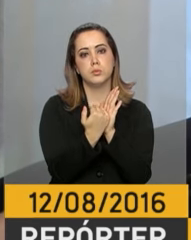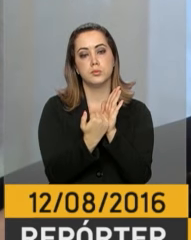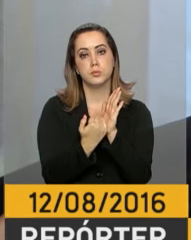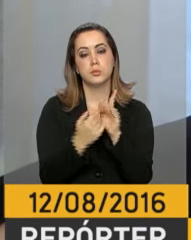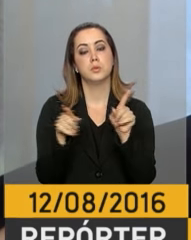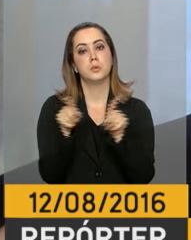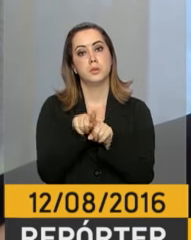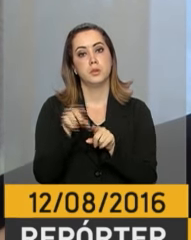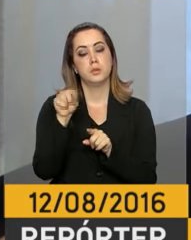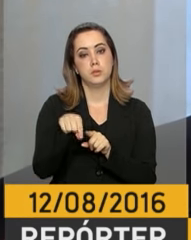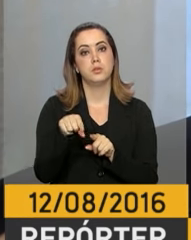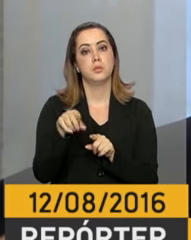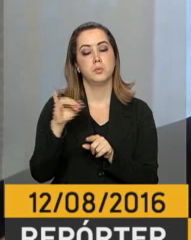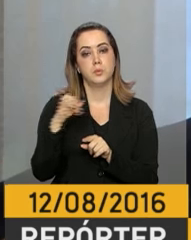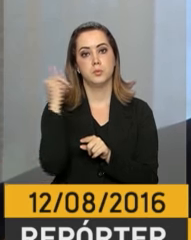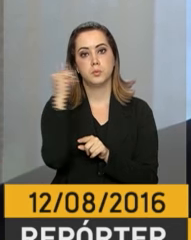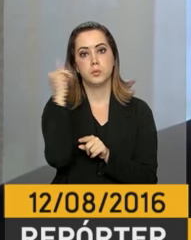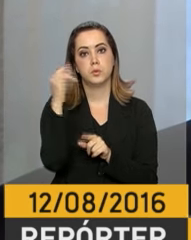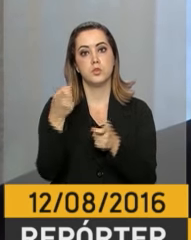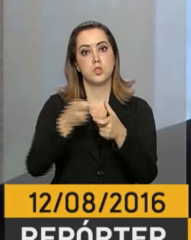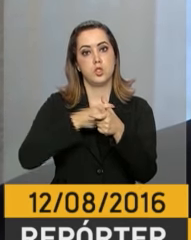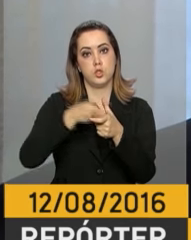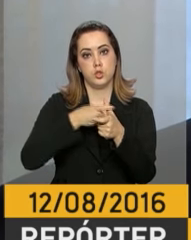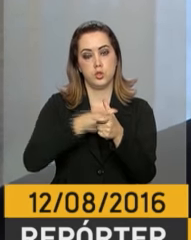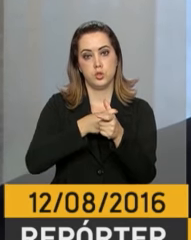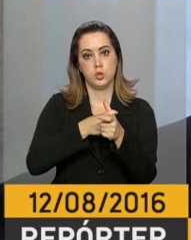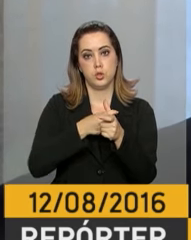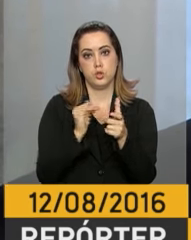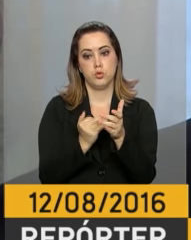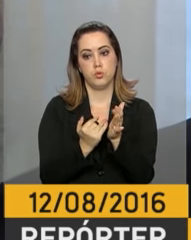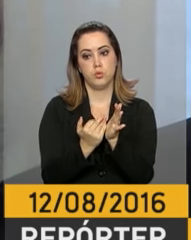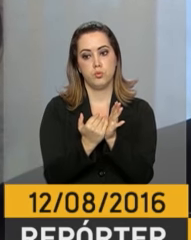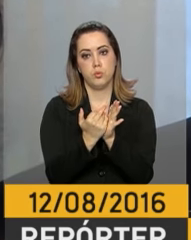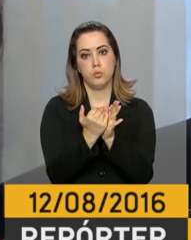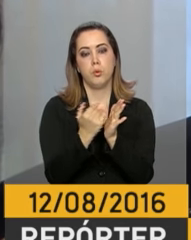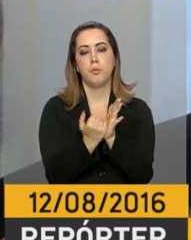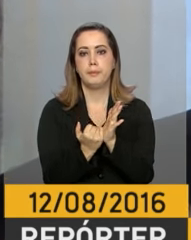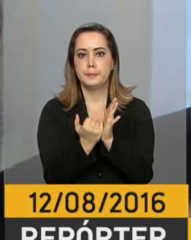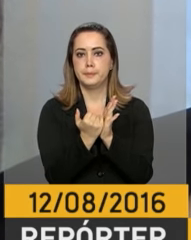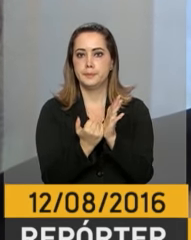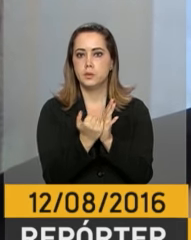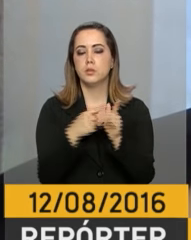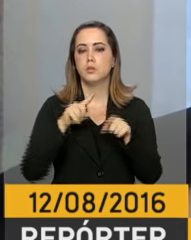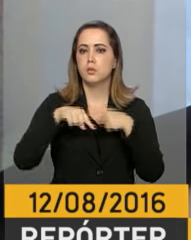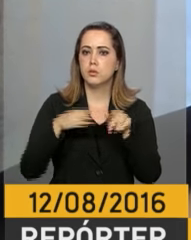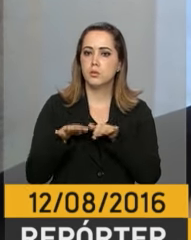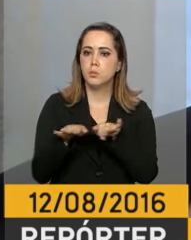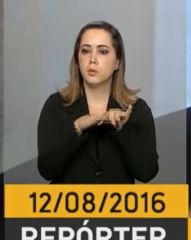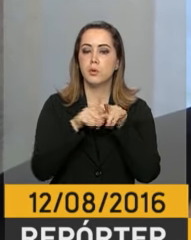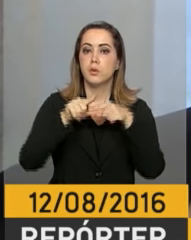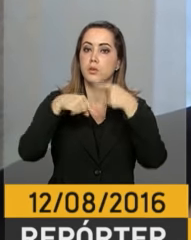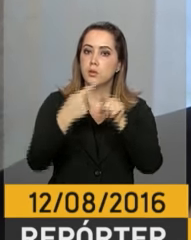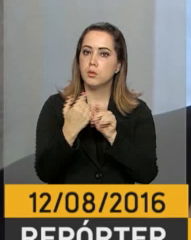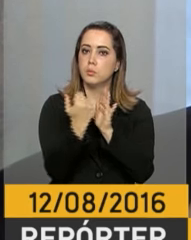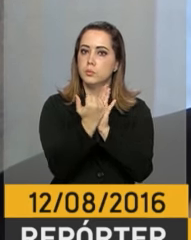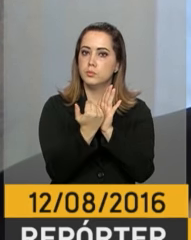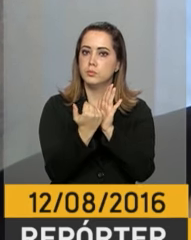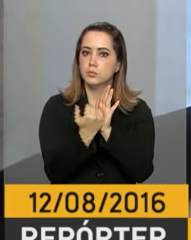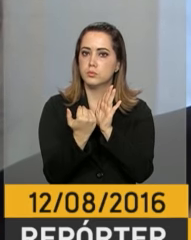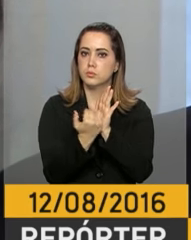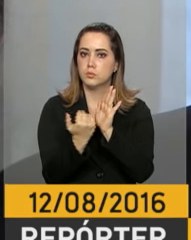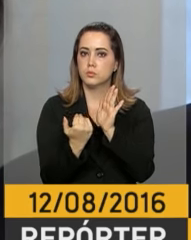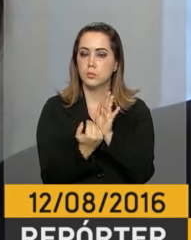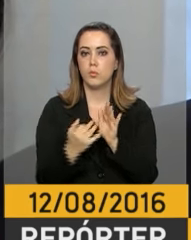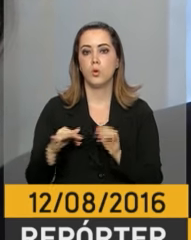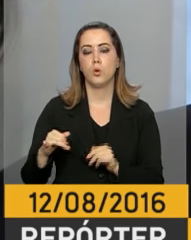e, principalmente, que a dívida pública comece a crescer menos, se estabilizar e, num devido tempo, começar a cair. Isso é fundamental, porque a taxa de